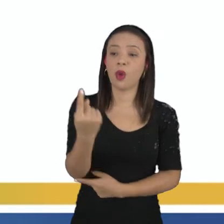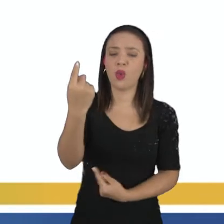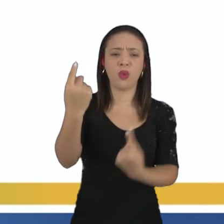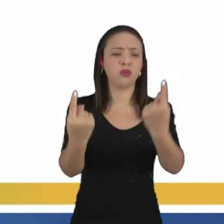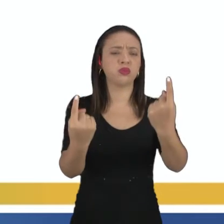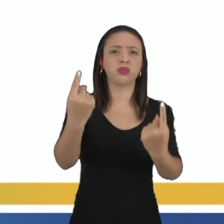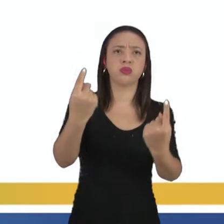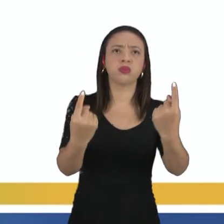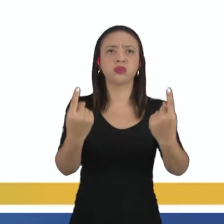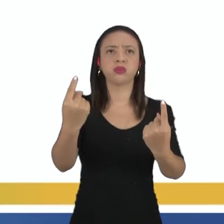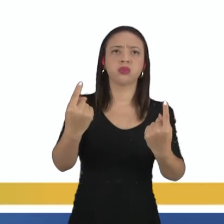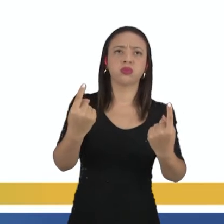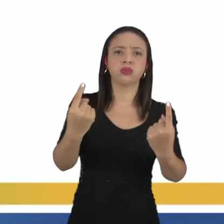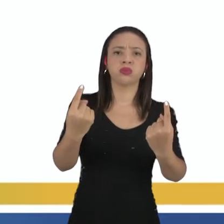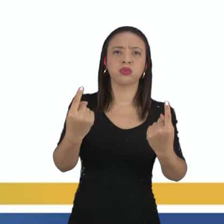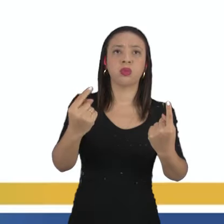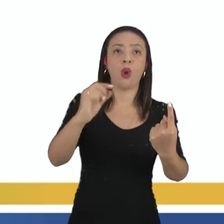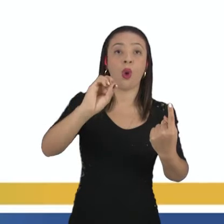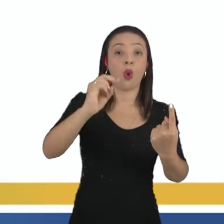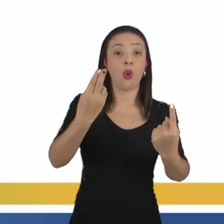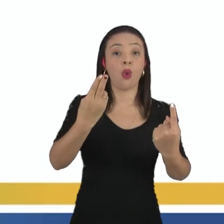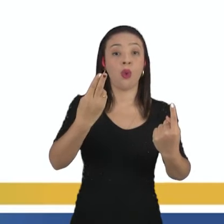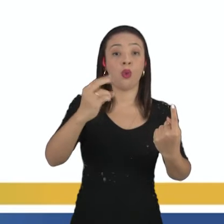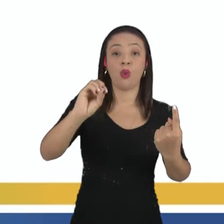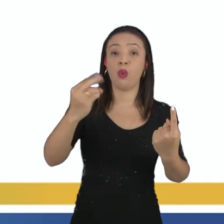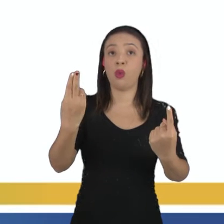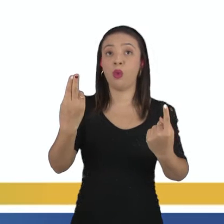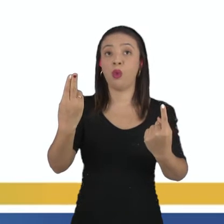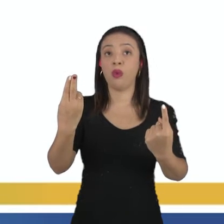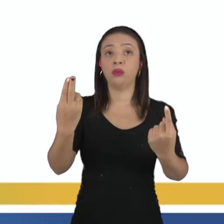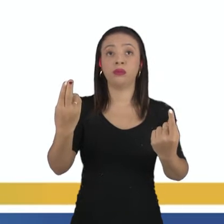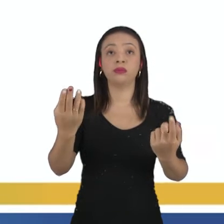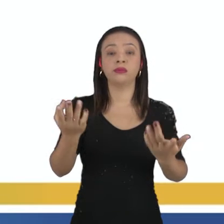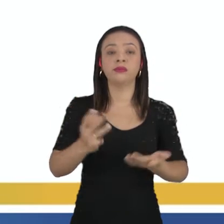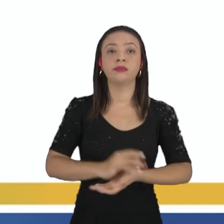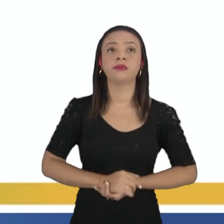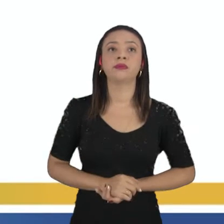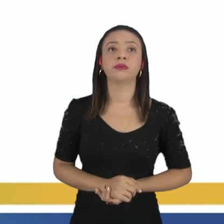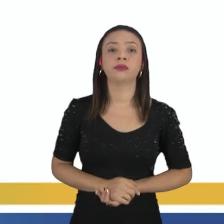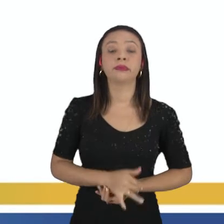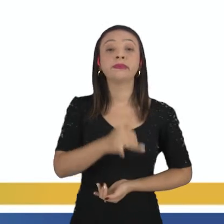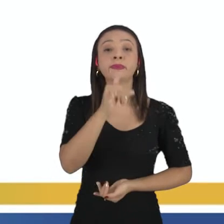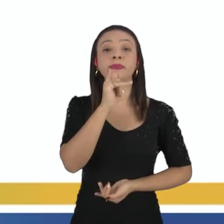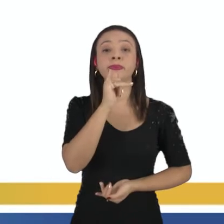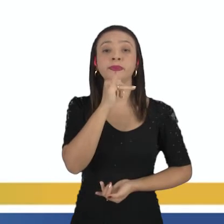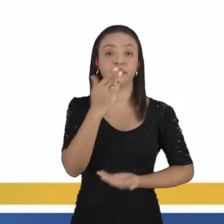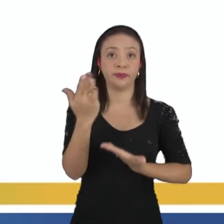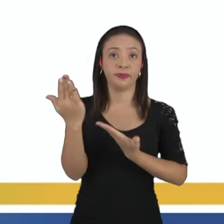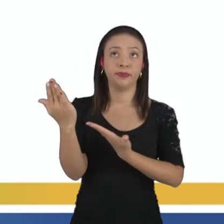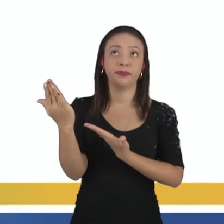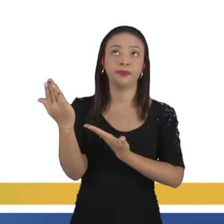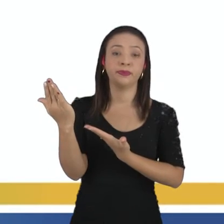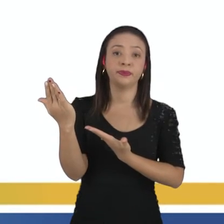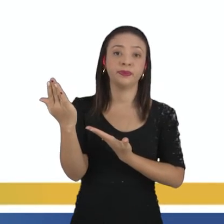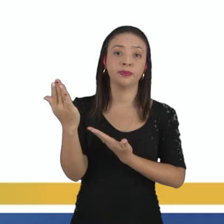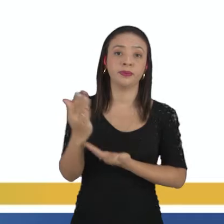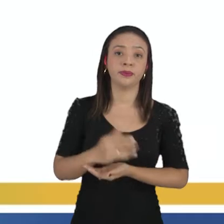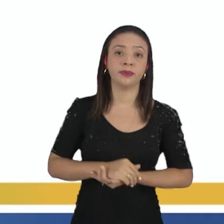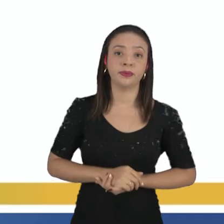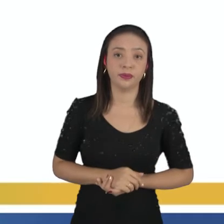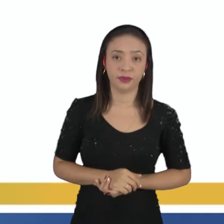alternar? Ou, ora, já, não e nem, quer,